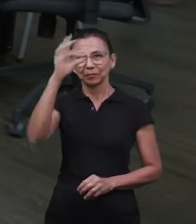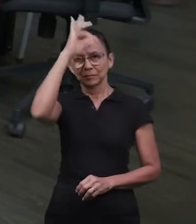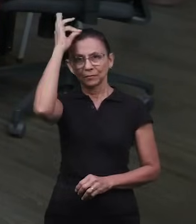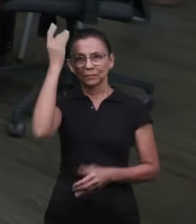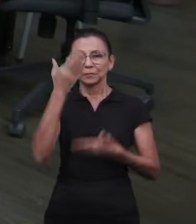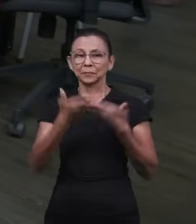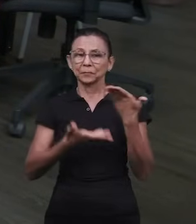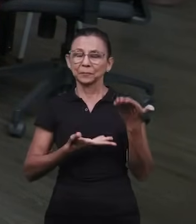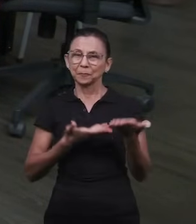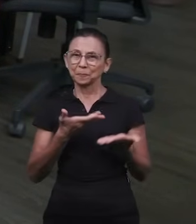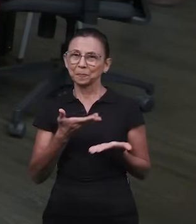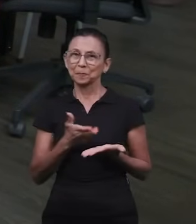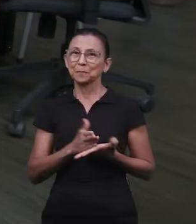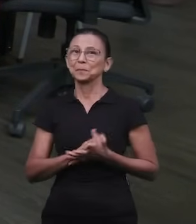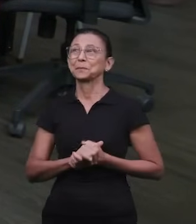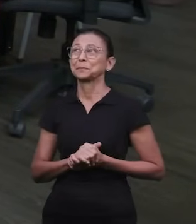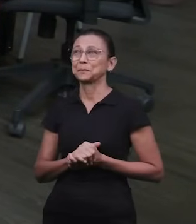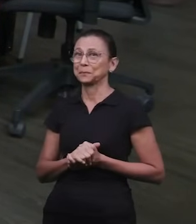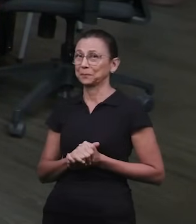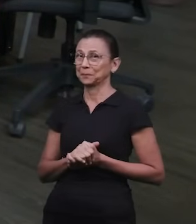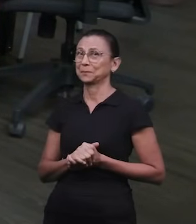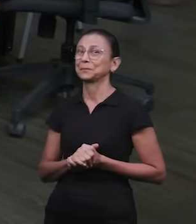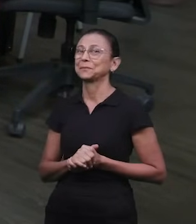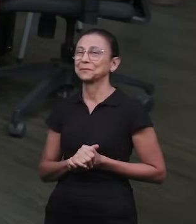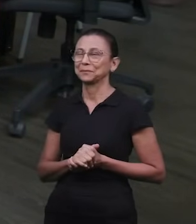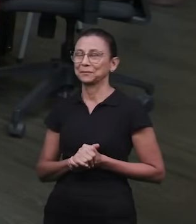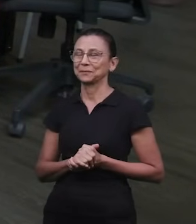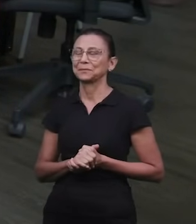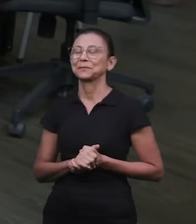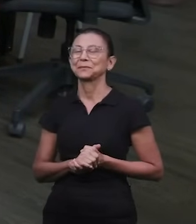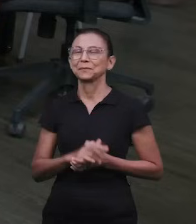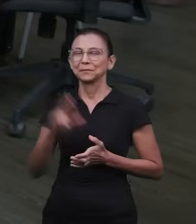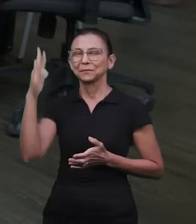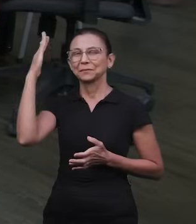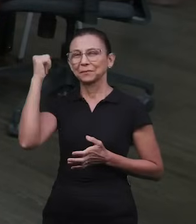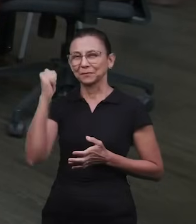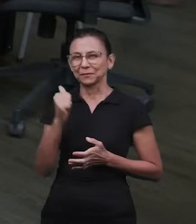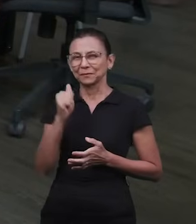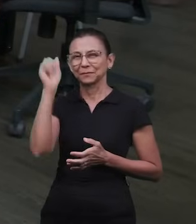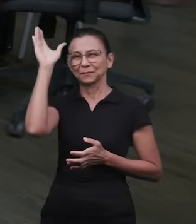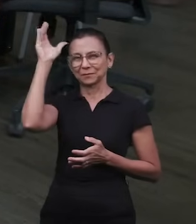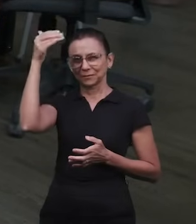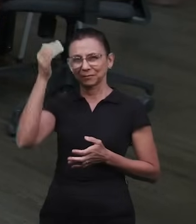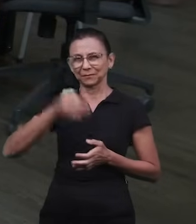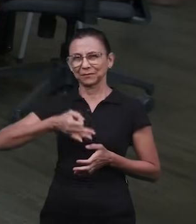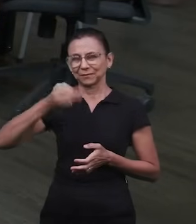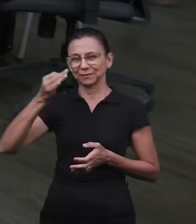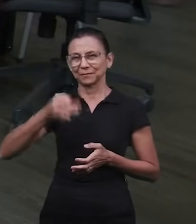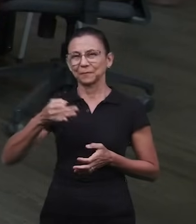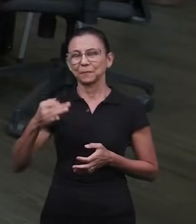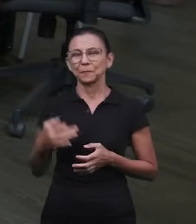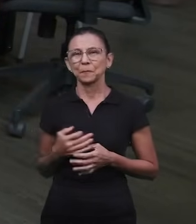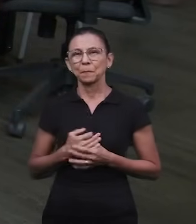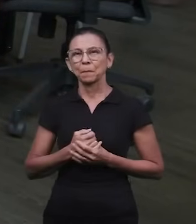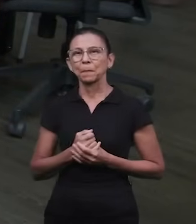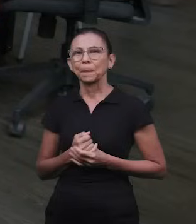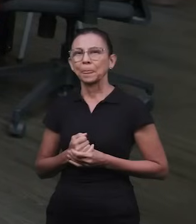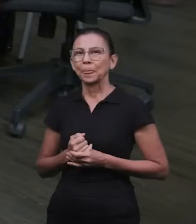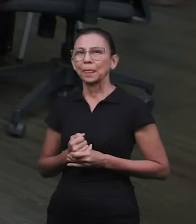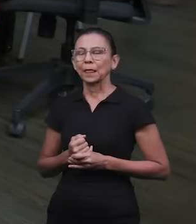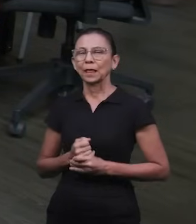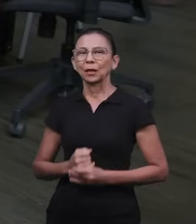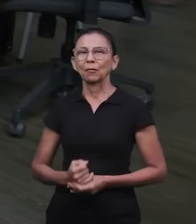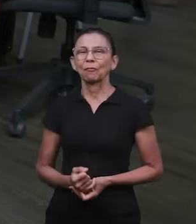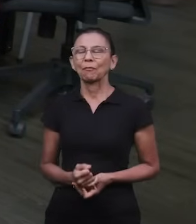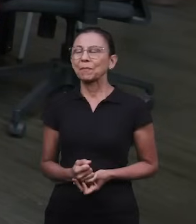realizar muito melhor do que nós, né? Vai resolver melhor do que a gente poderia resolver, né? Com certeza. Agora a última pergunta do estúdio vai ser com a Eduarda,